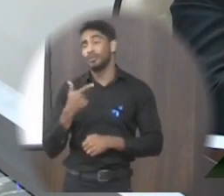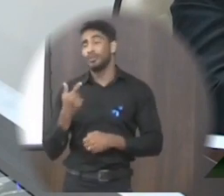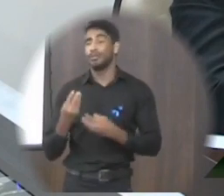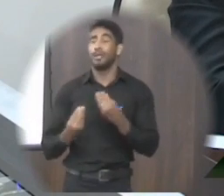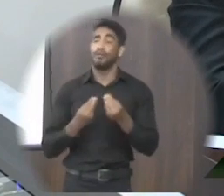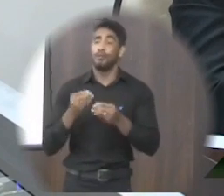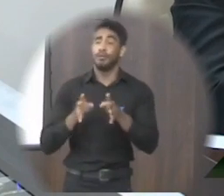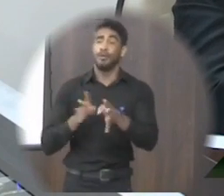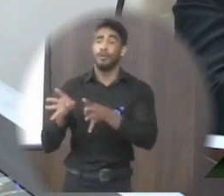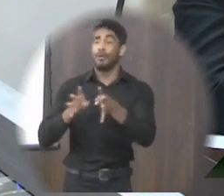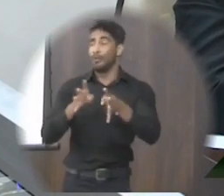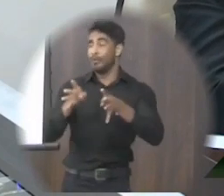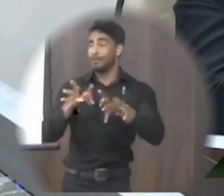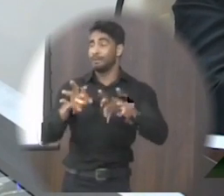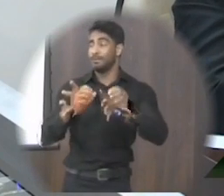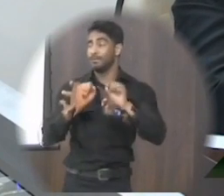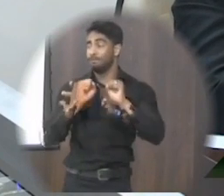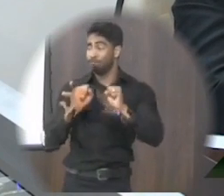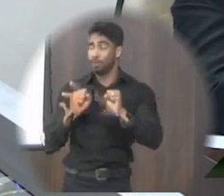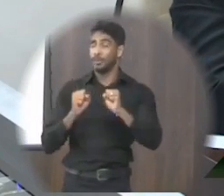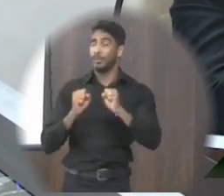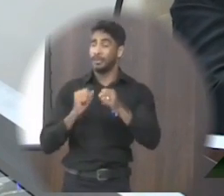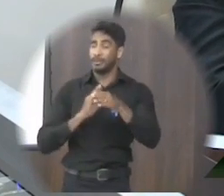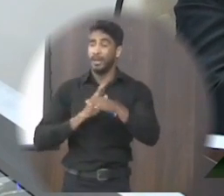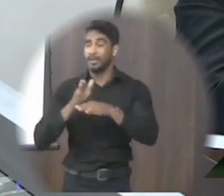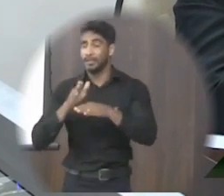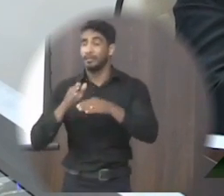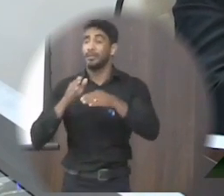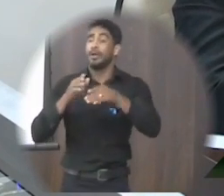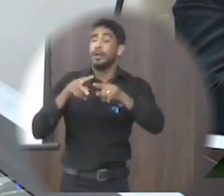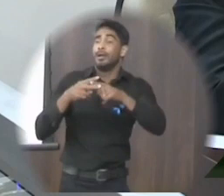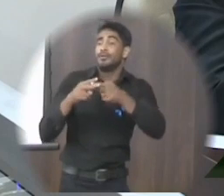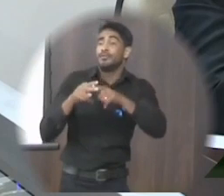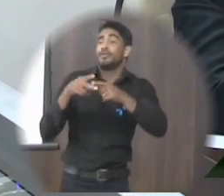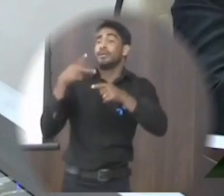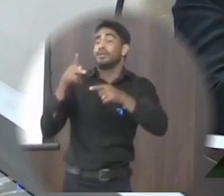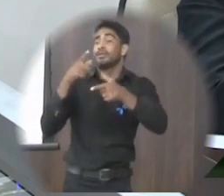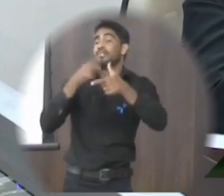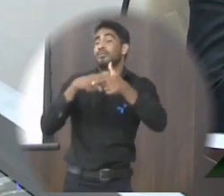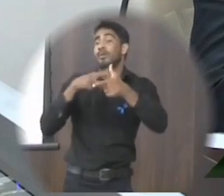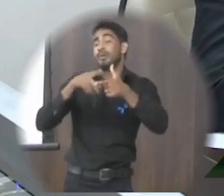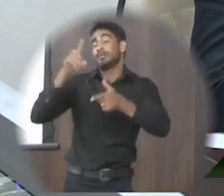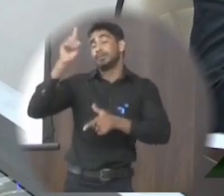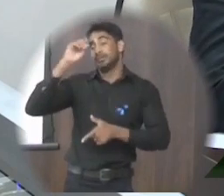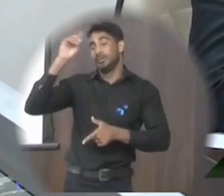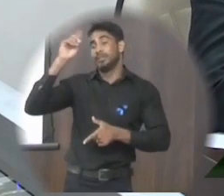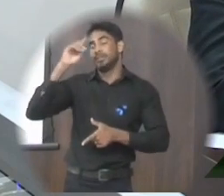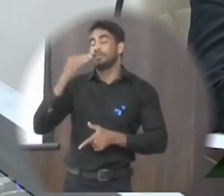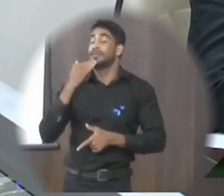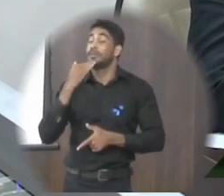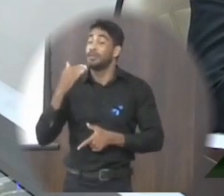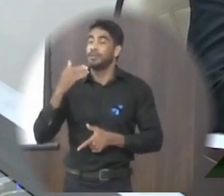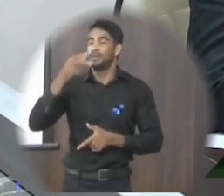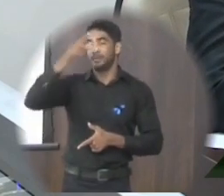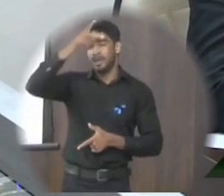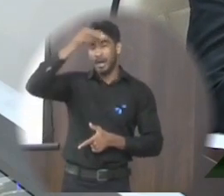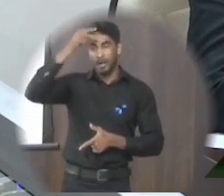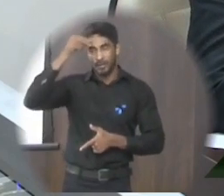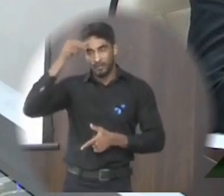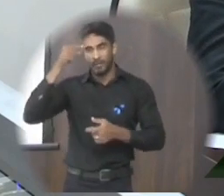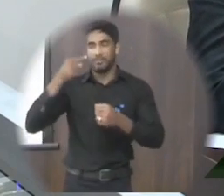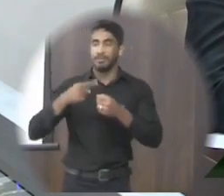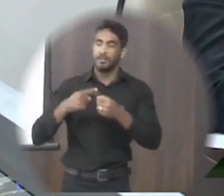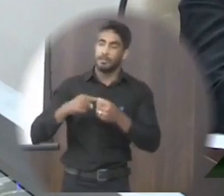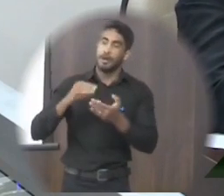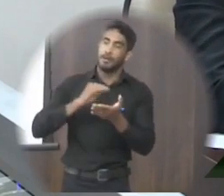o acesso, né, para poder estar indo resolver seus problemas do dia a dia. Então, aí fica o nosso pedido aí ao prefeito municipal, à Secretaria